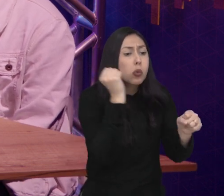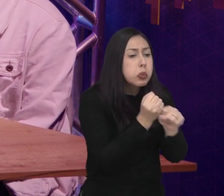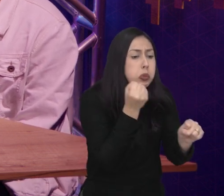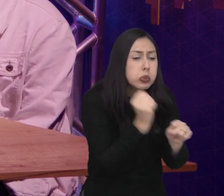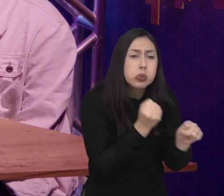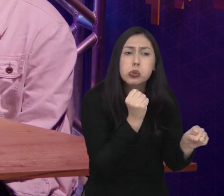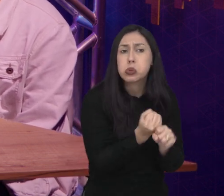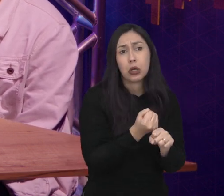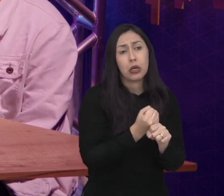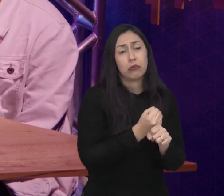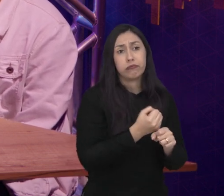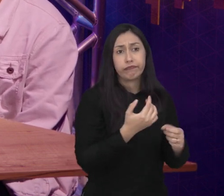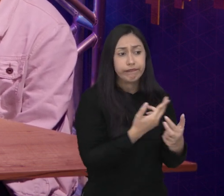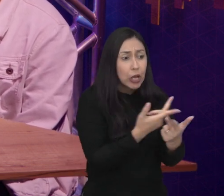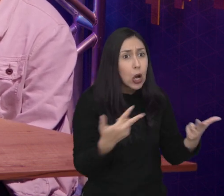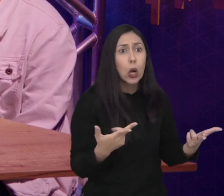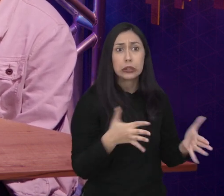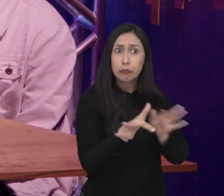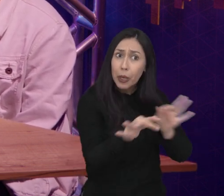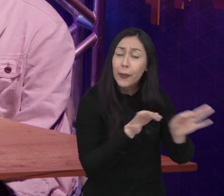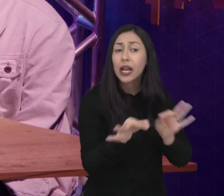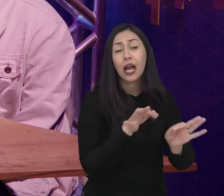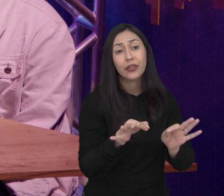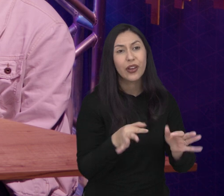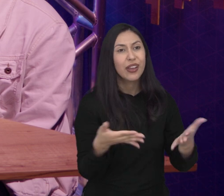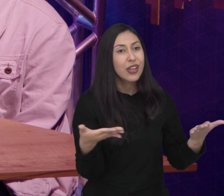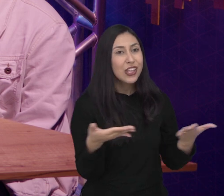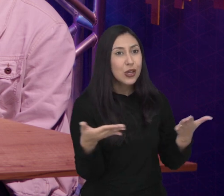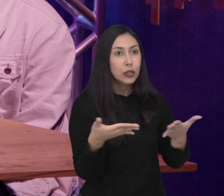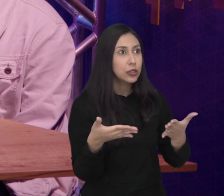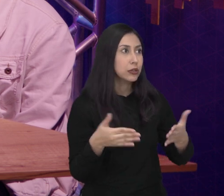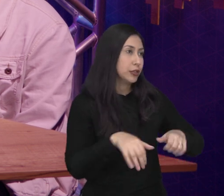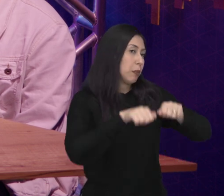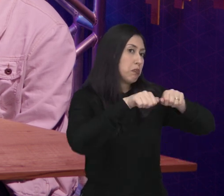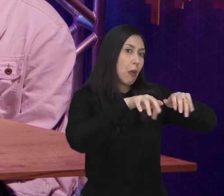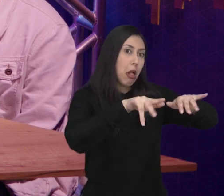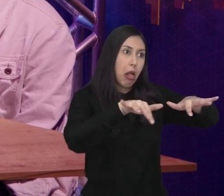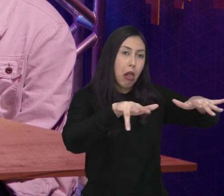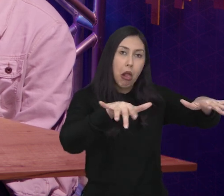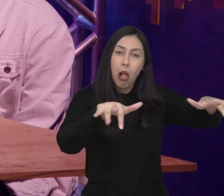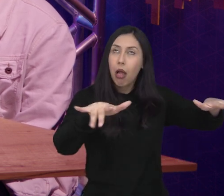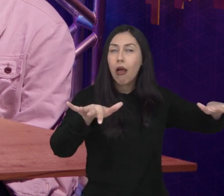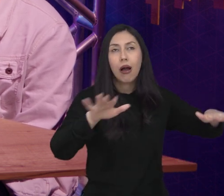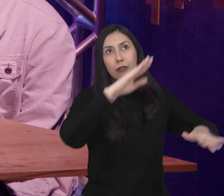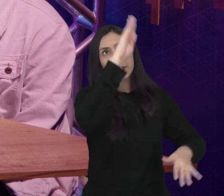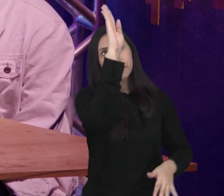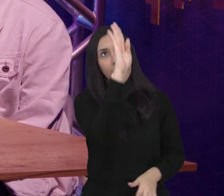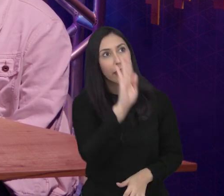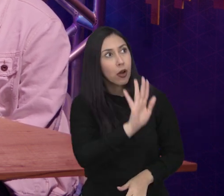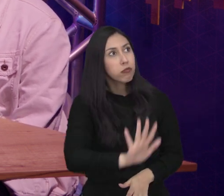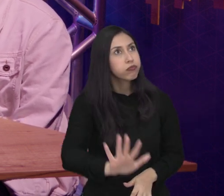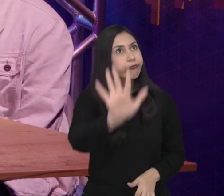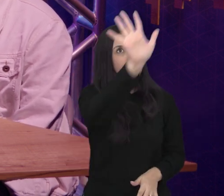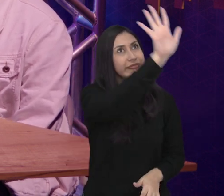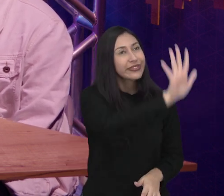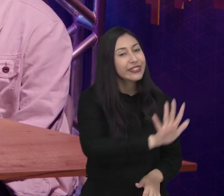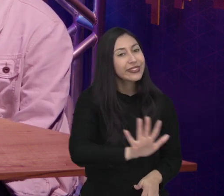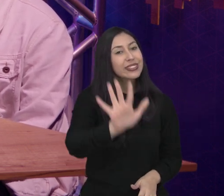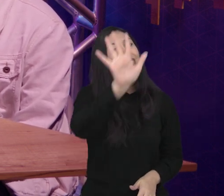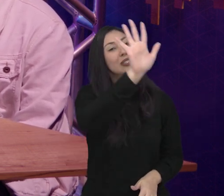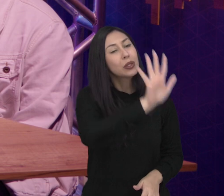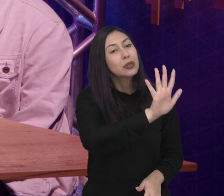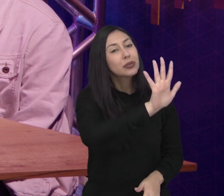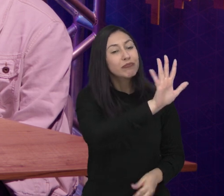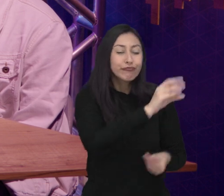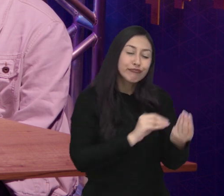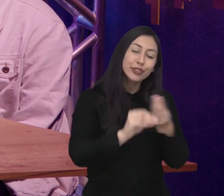mãos. Literalmente, né, construíram o país. E que hoje estão por todo o Brasil, né, em todas as regiões, fazendo parte